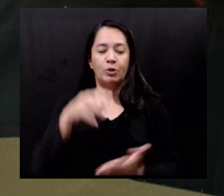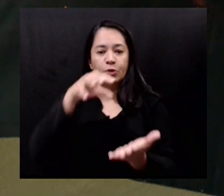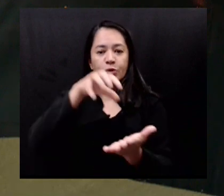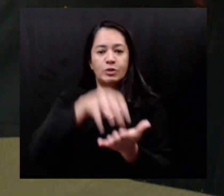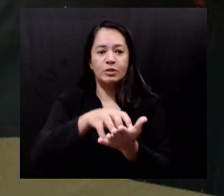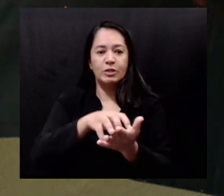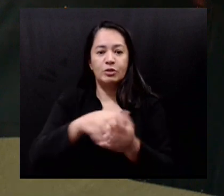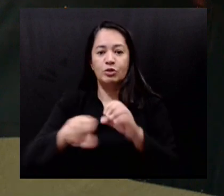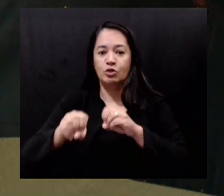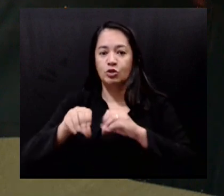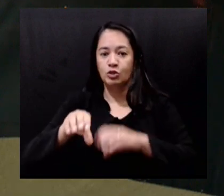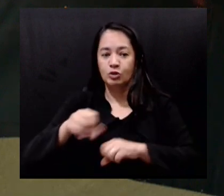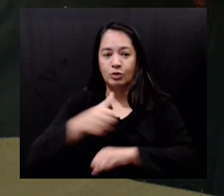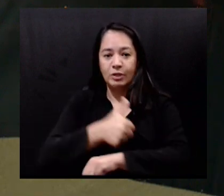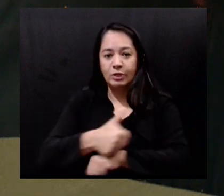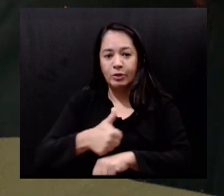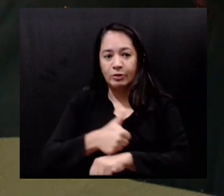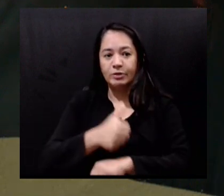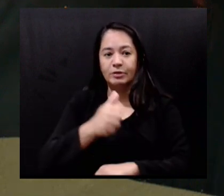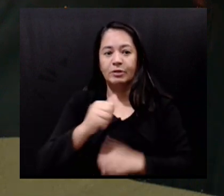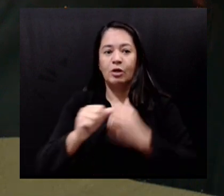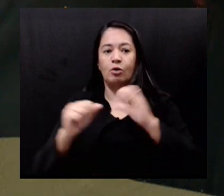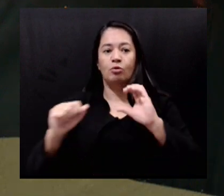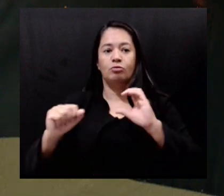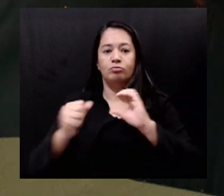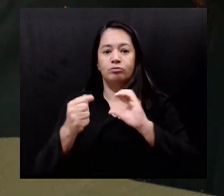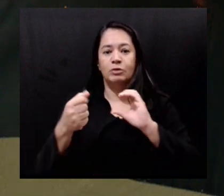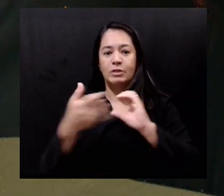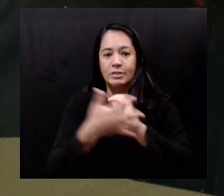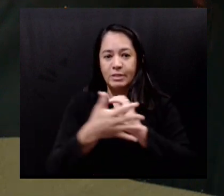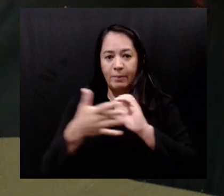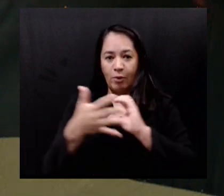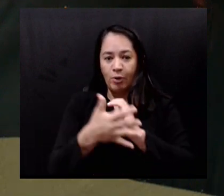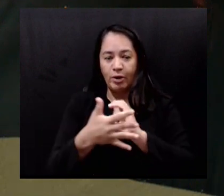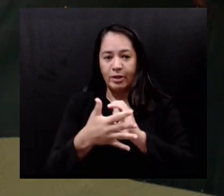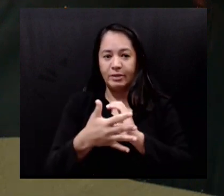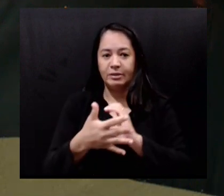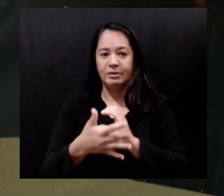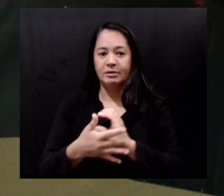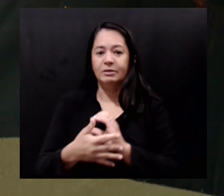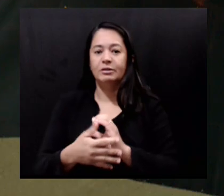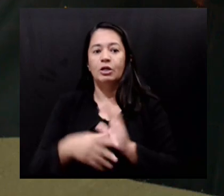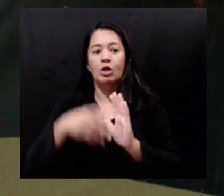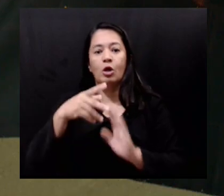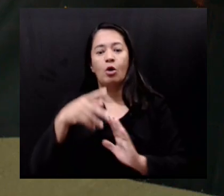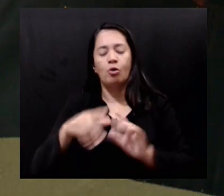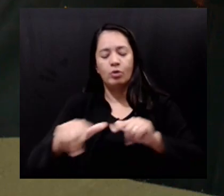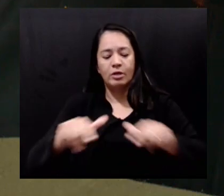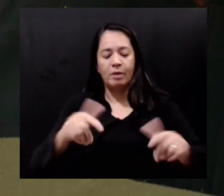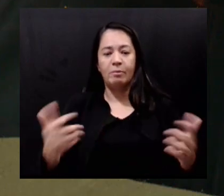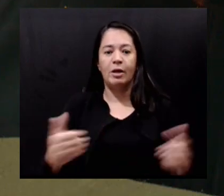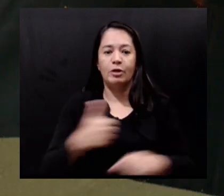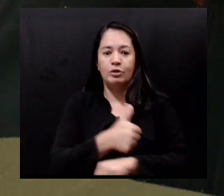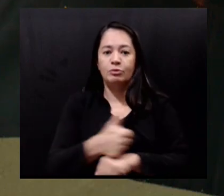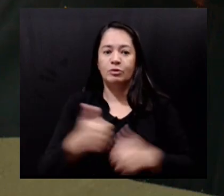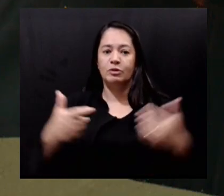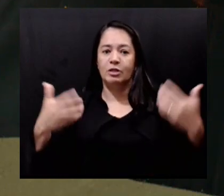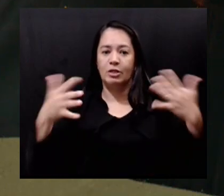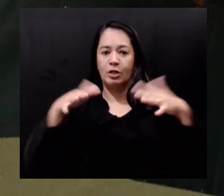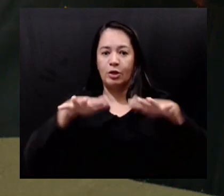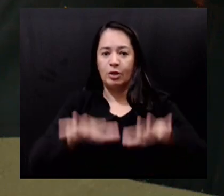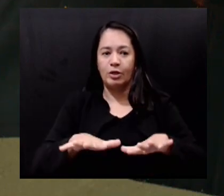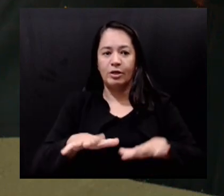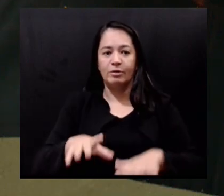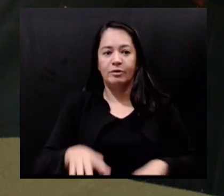o CEPROCAMP, por meio do projeto de emprego profissional inclusivo, vai realizar o Dia PEP, um